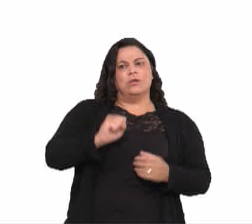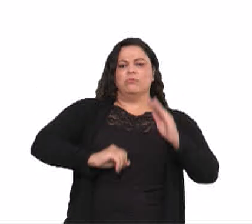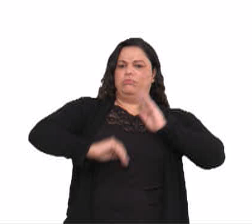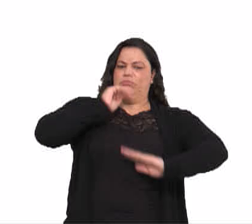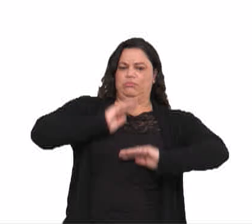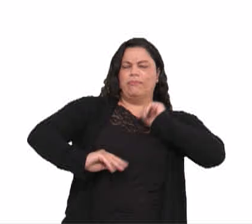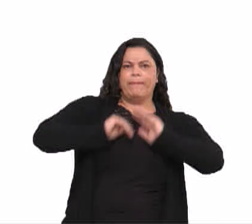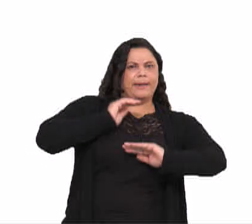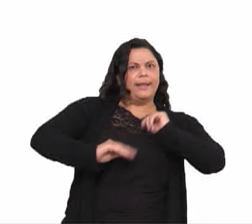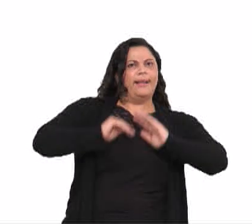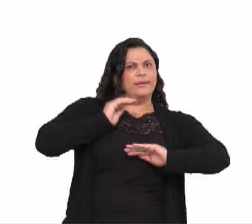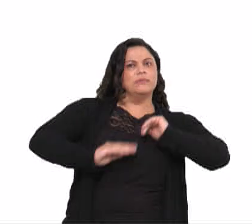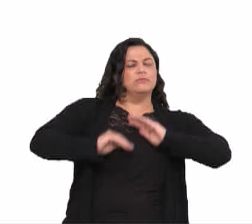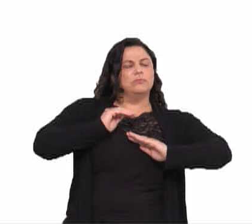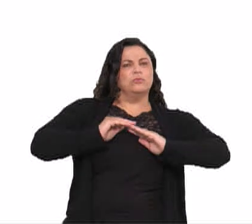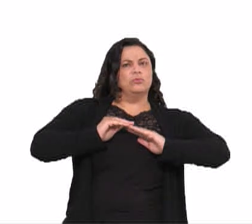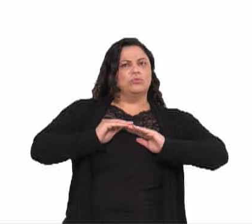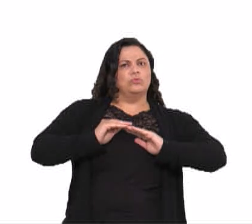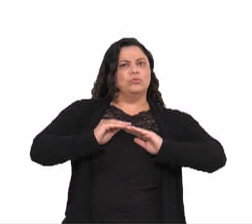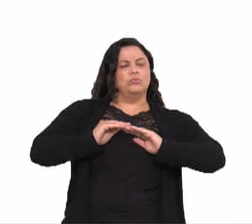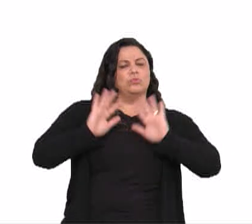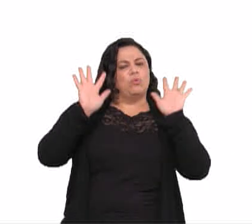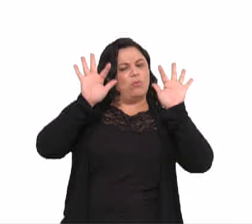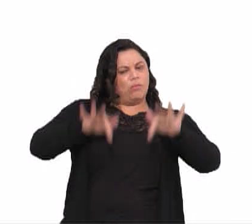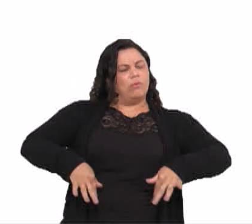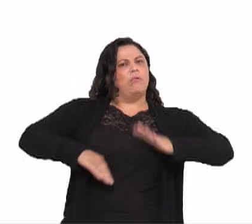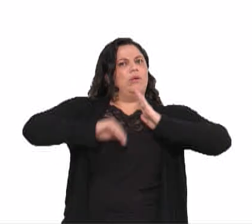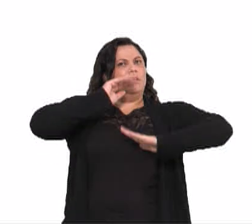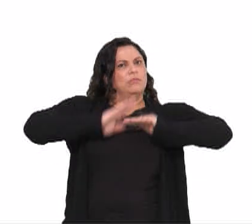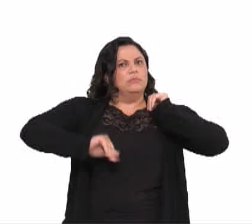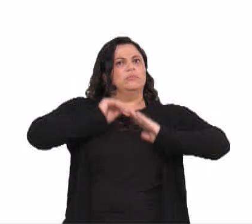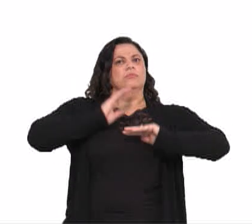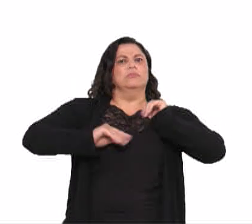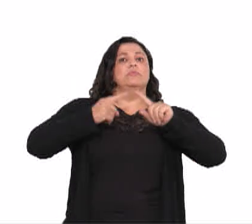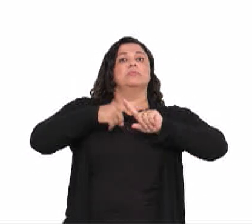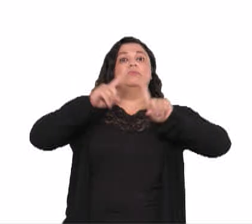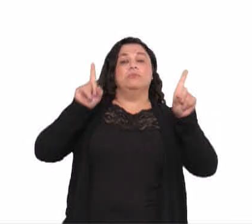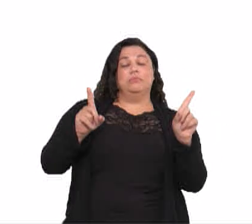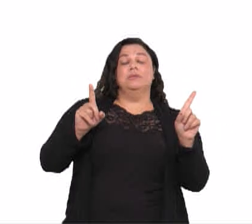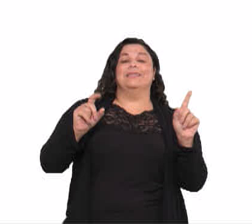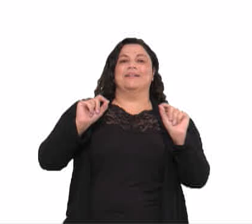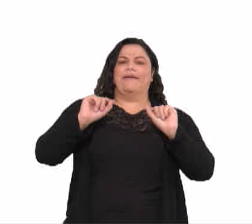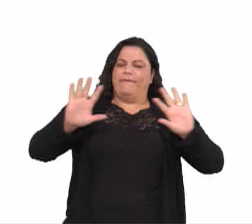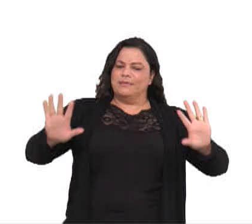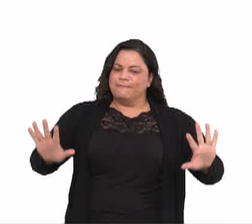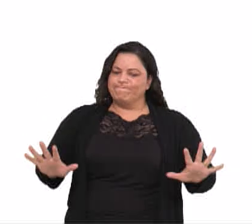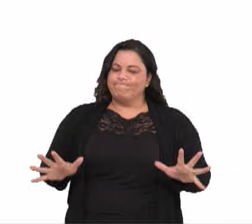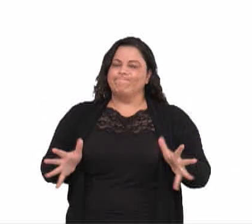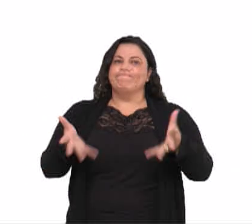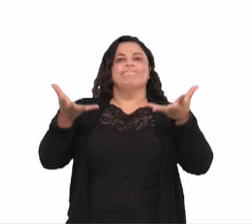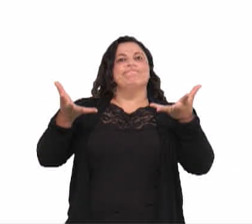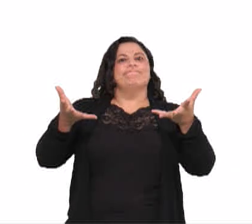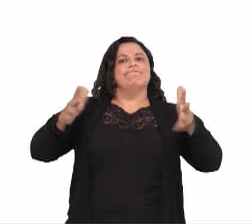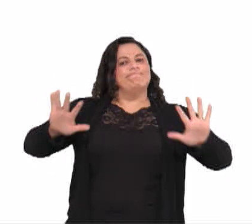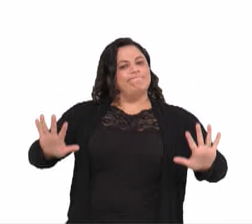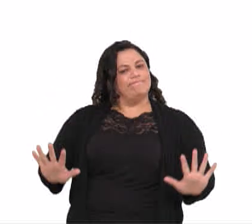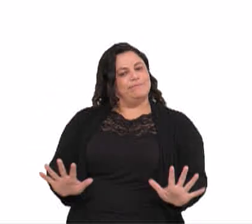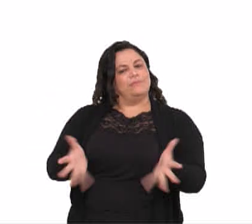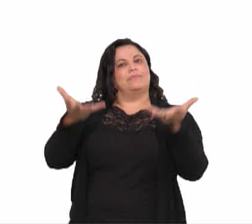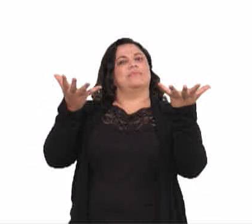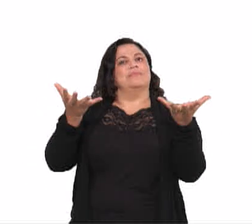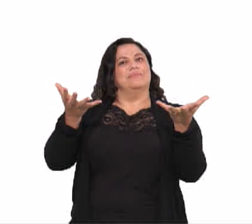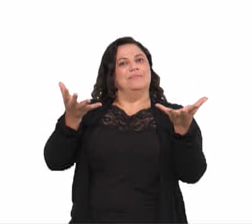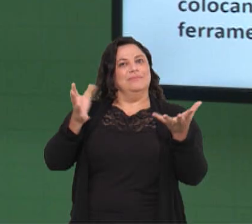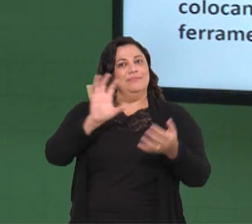amor tem uma finalidade prática para Platão, né? Por quê? Porque ele vai ser a ferramenta para corrermos atrás do